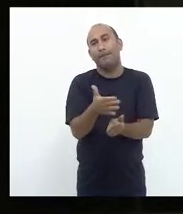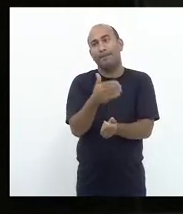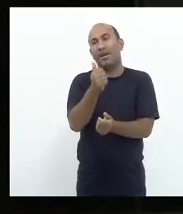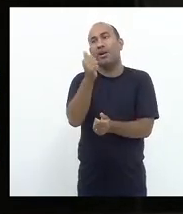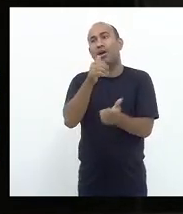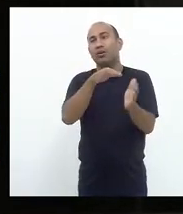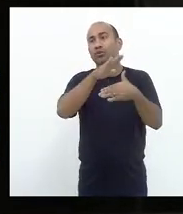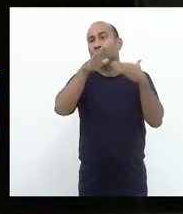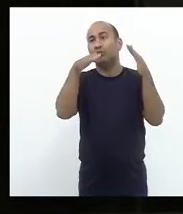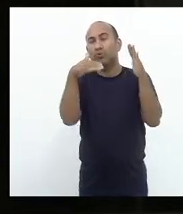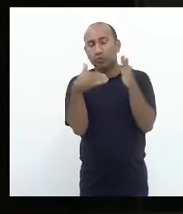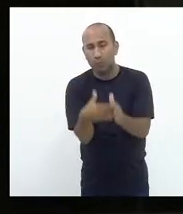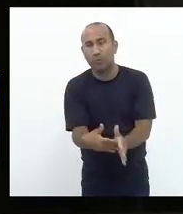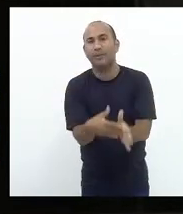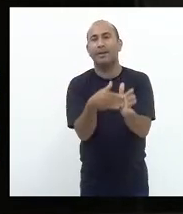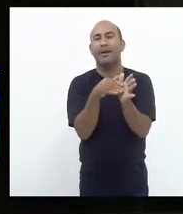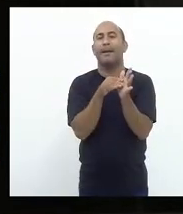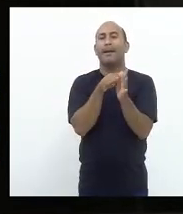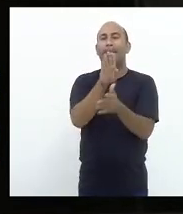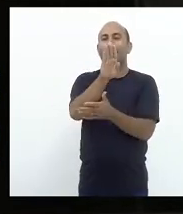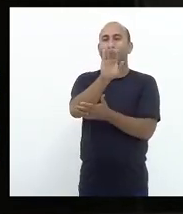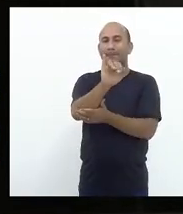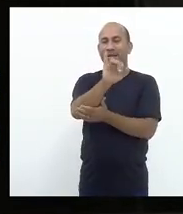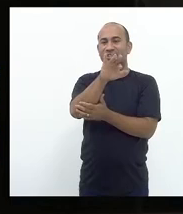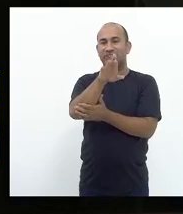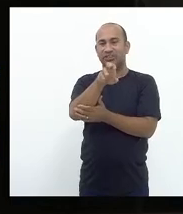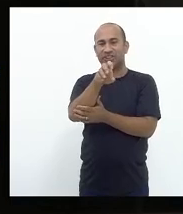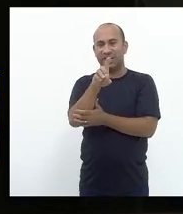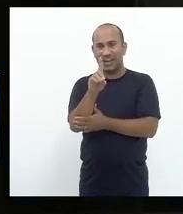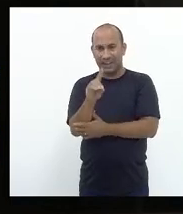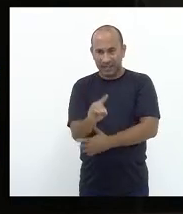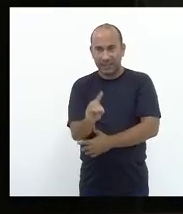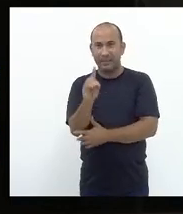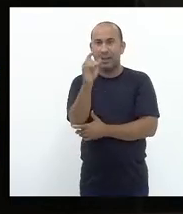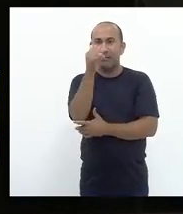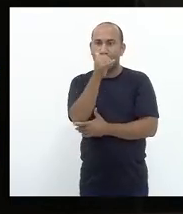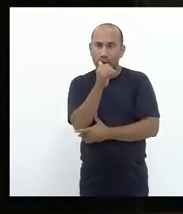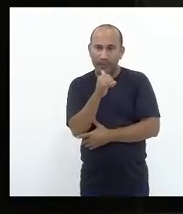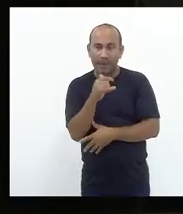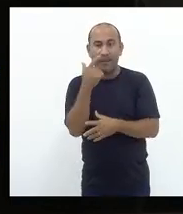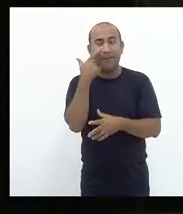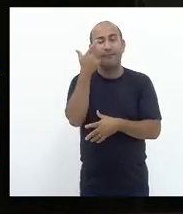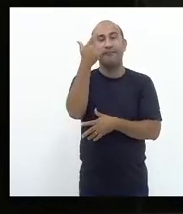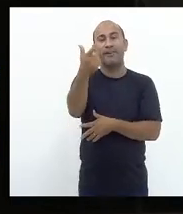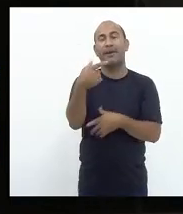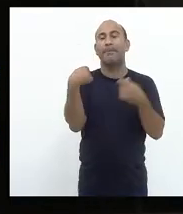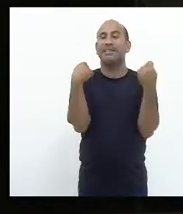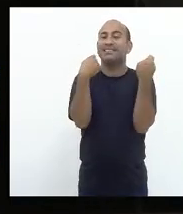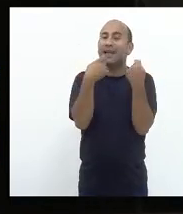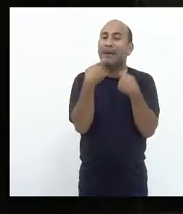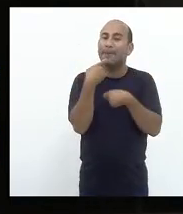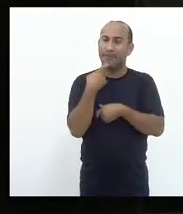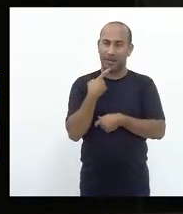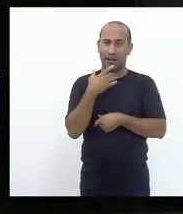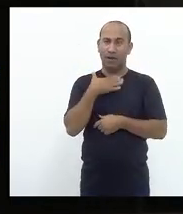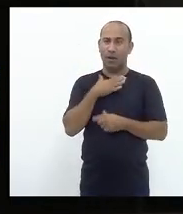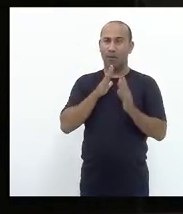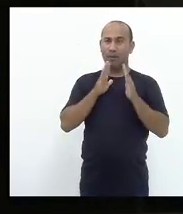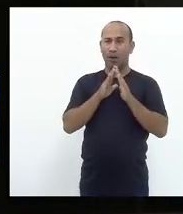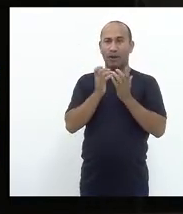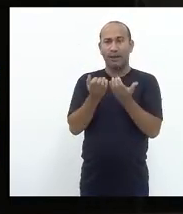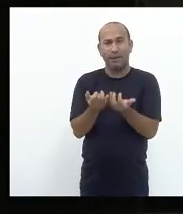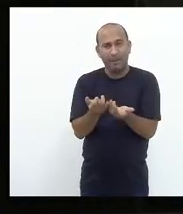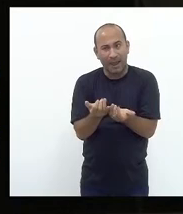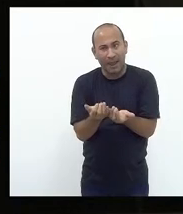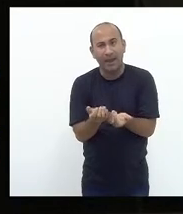fosse em toda a Baixada, ver a necessidade de perto. Eu, como moradora de Queimados, cria